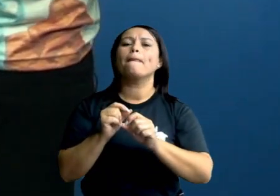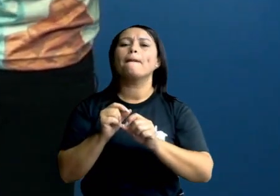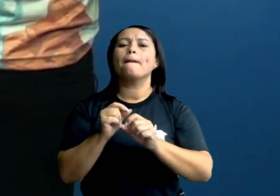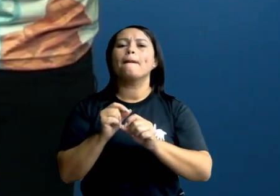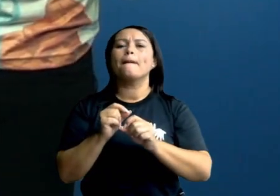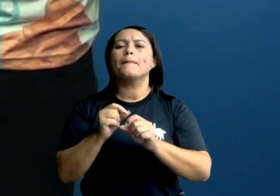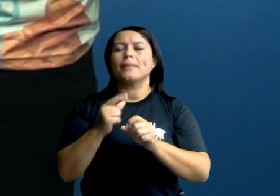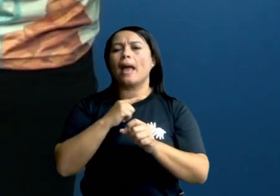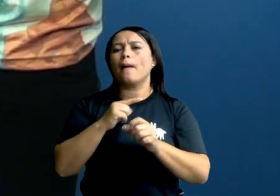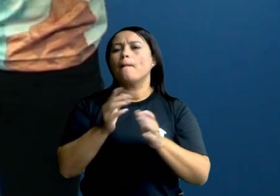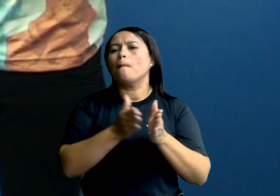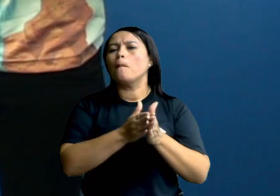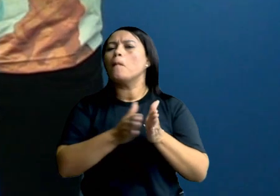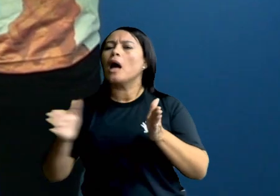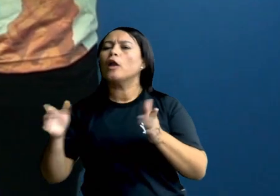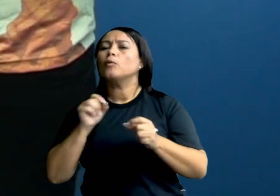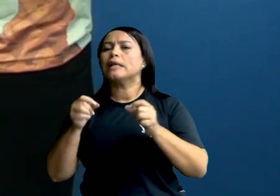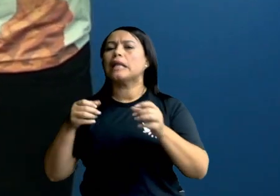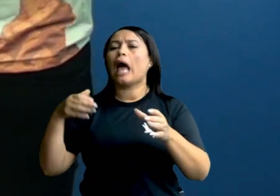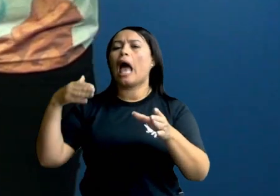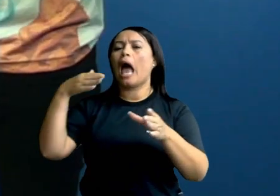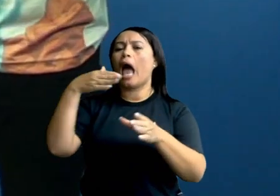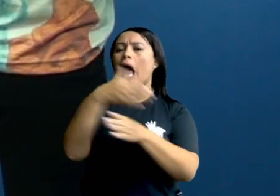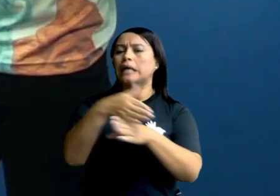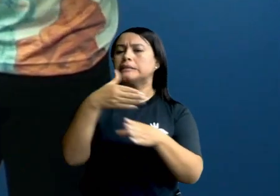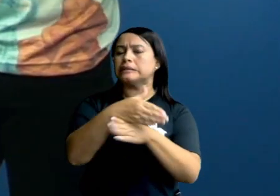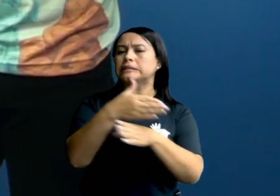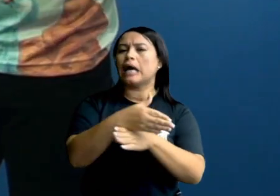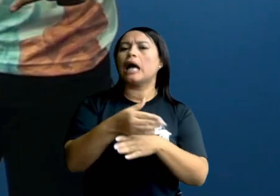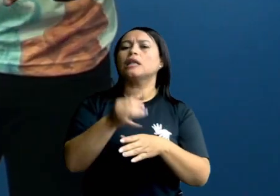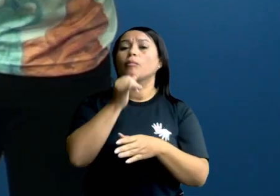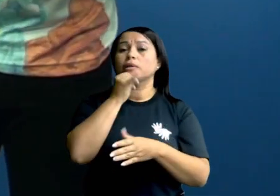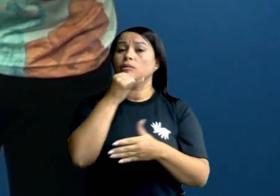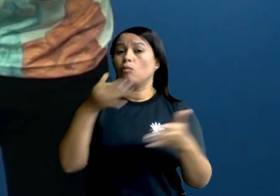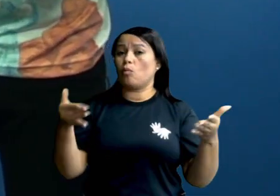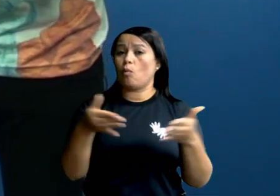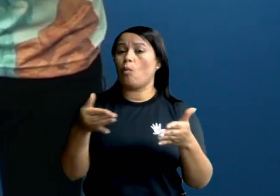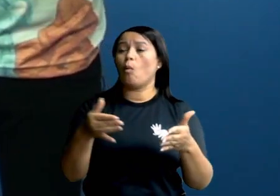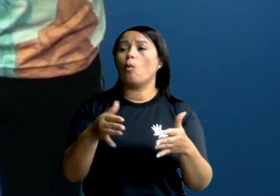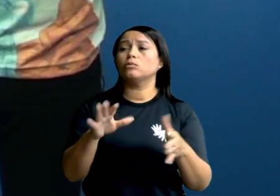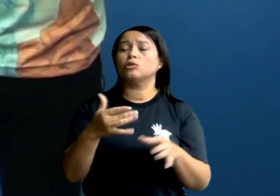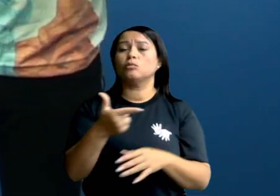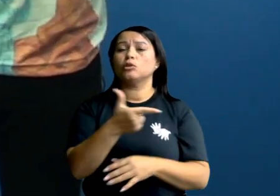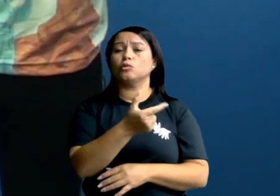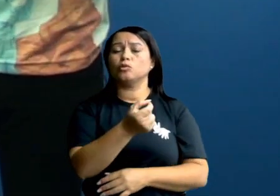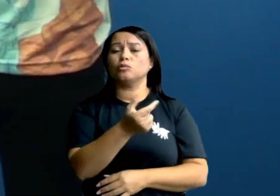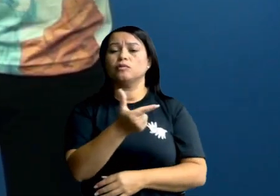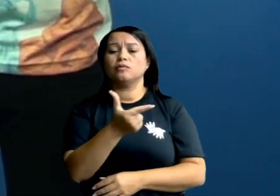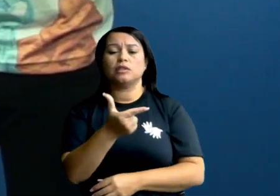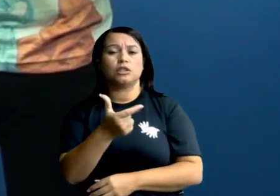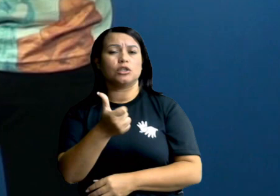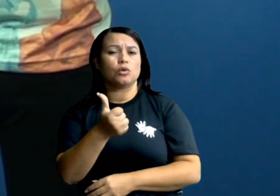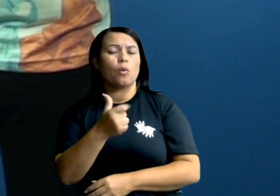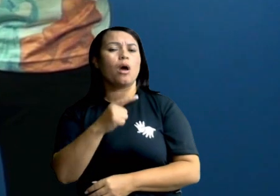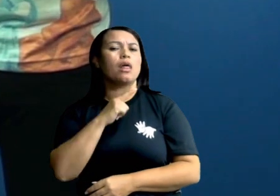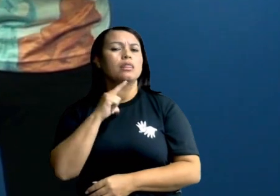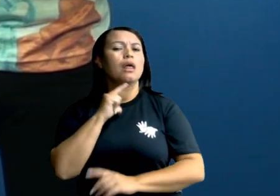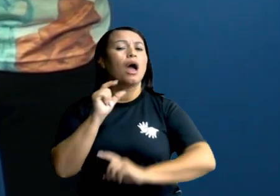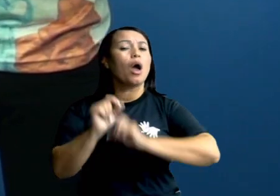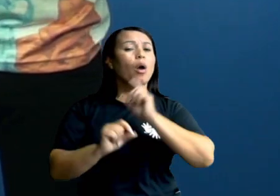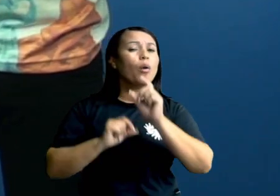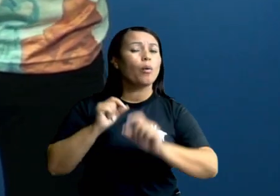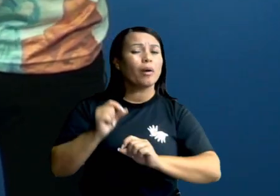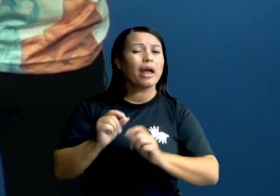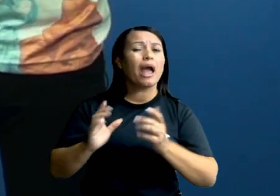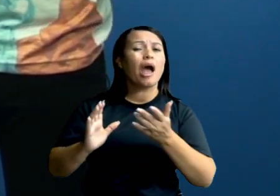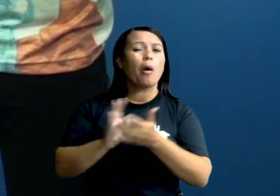de maior entrada e menor. Hoje, por exemplo, né, em 2021, a gente tem uma grande leva de imigrantes ainda chegando,